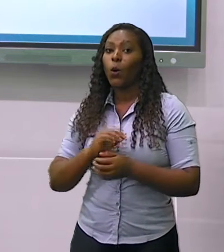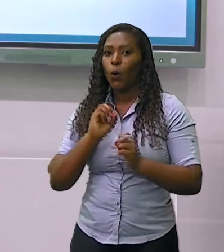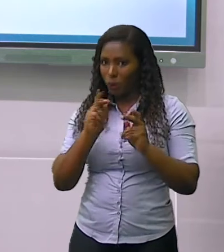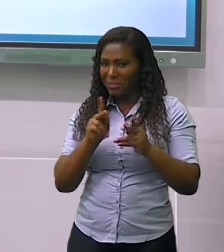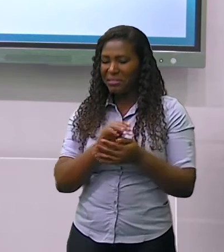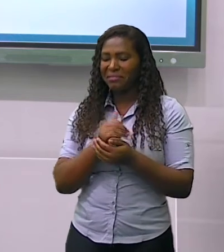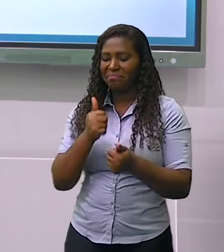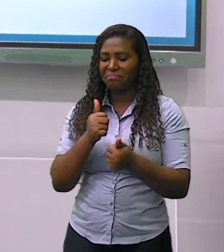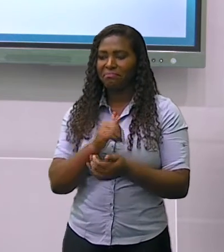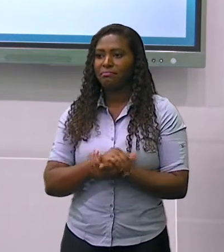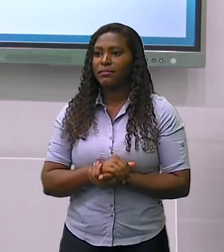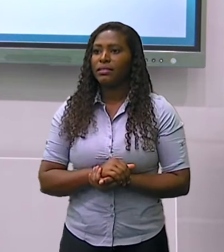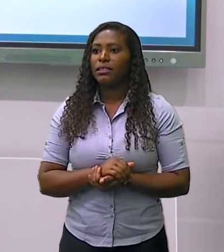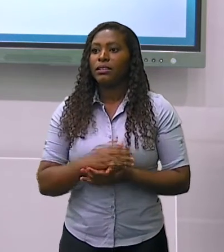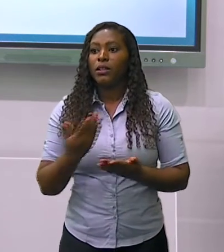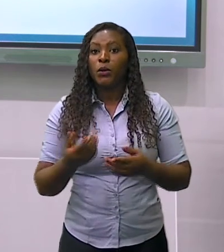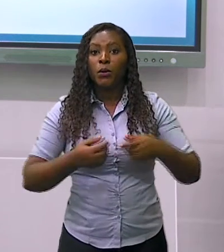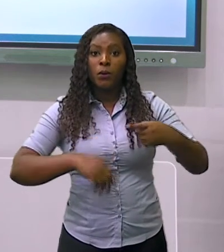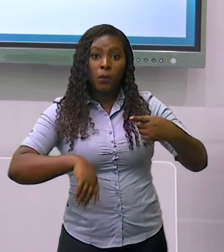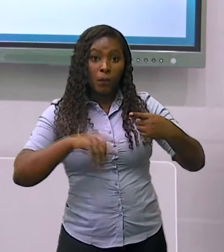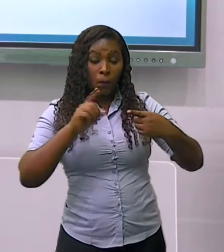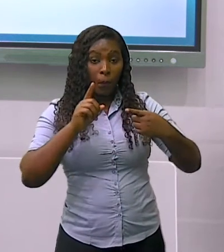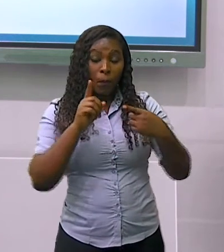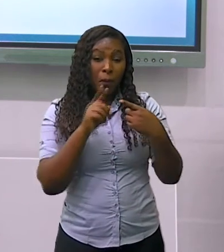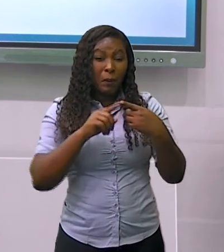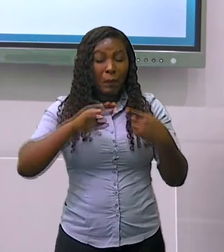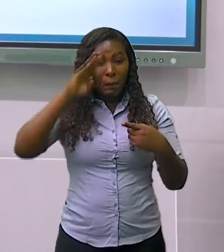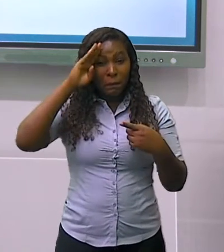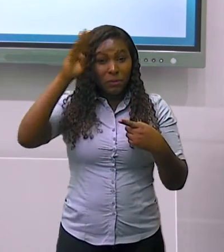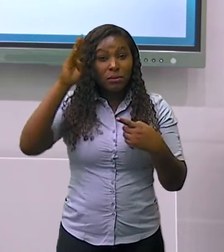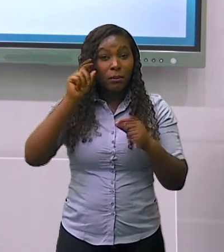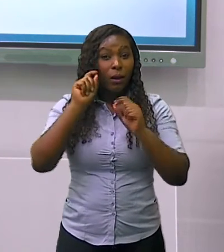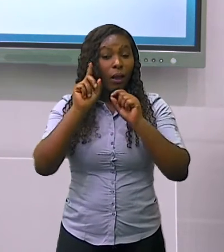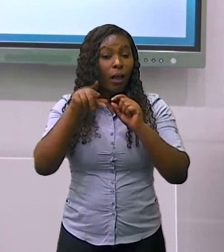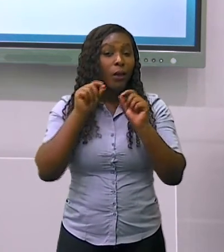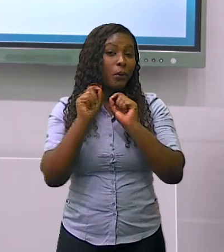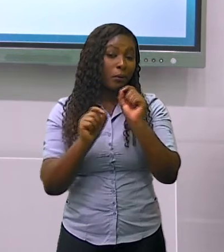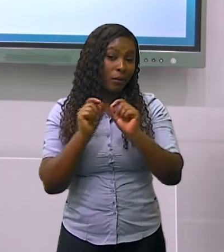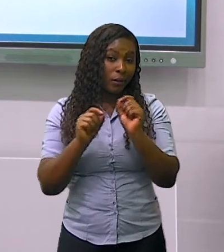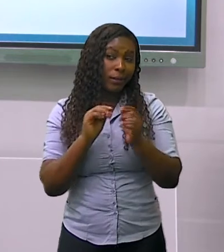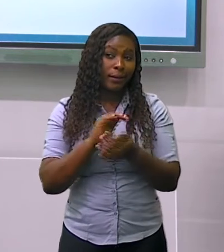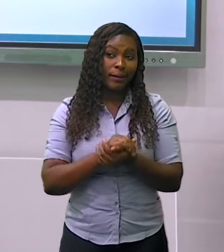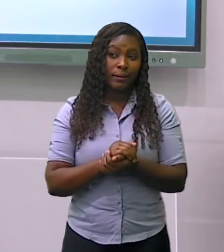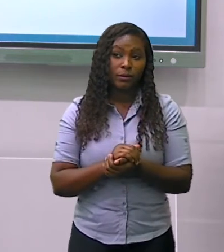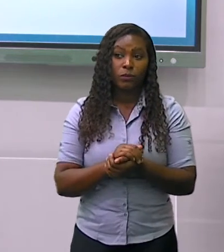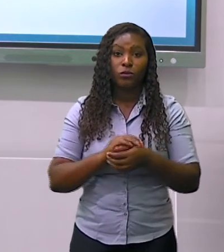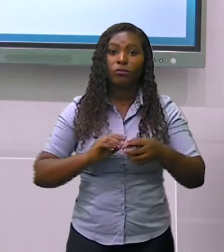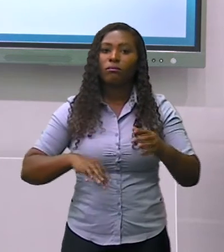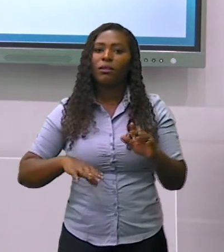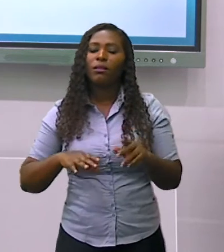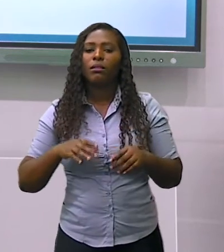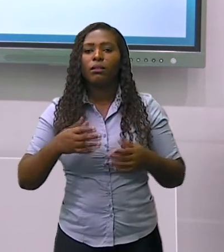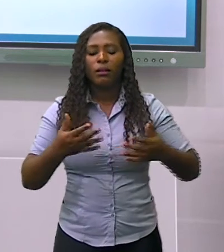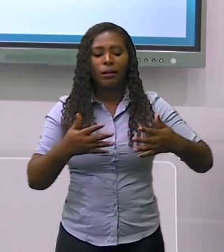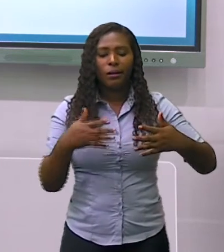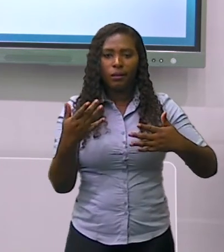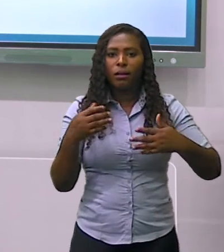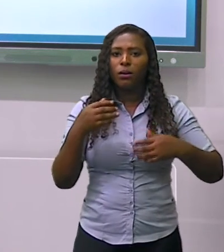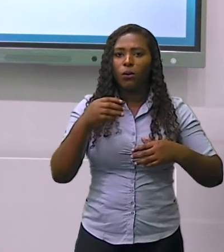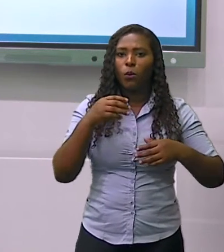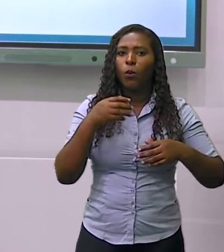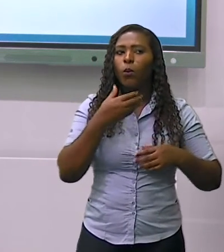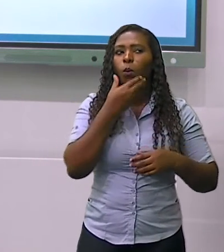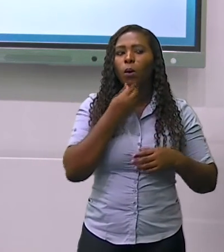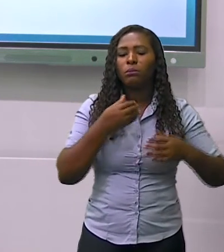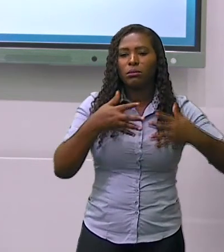Um dos pontos centrais deste sistema rodoviário é o roubo de cargas,